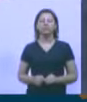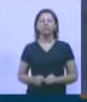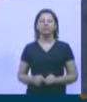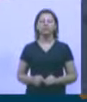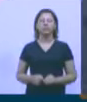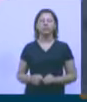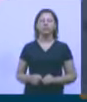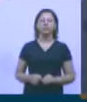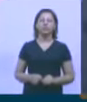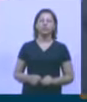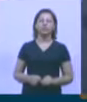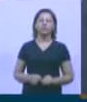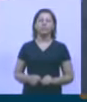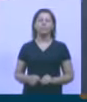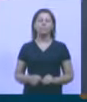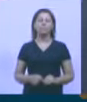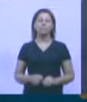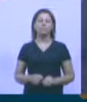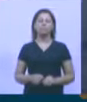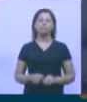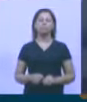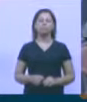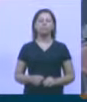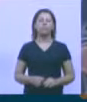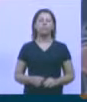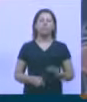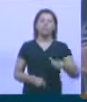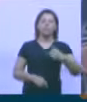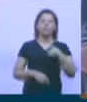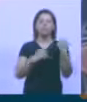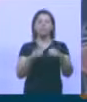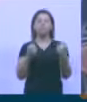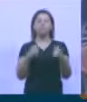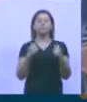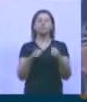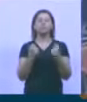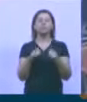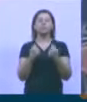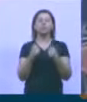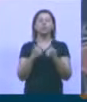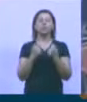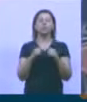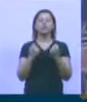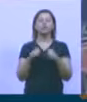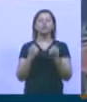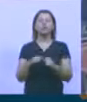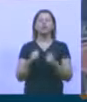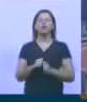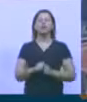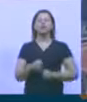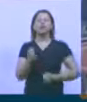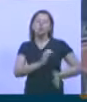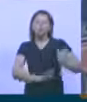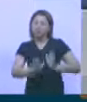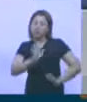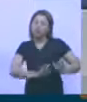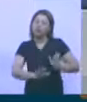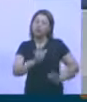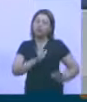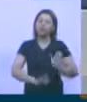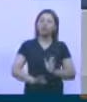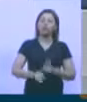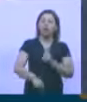my physical symptoms carefully. Então eu preciso observar cuidadosamente os